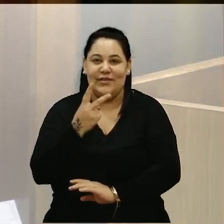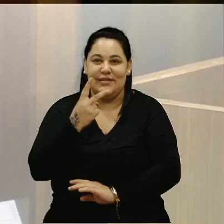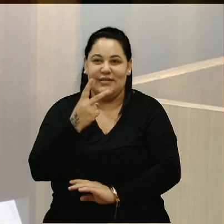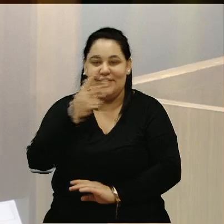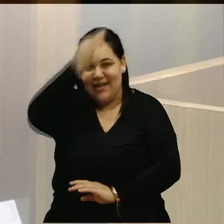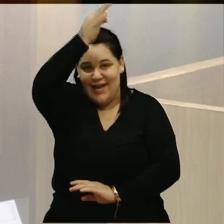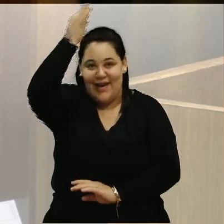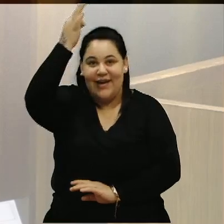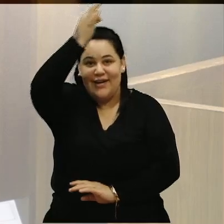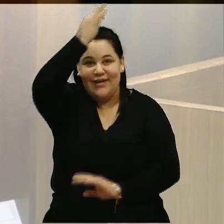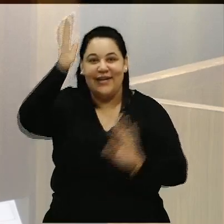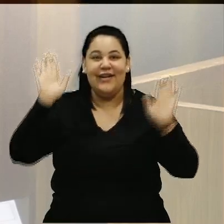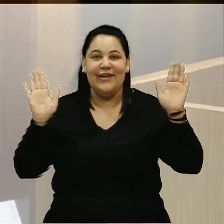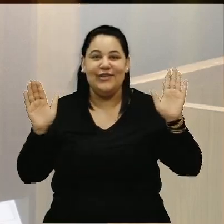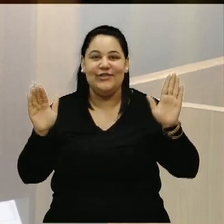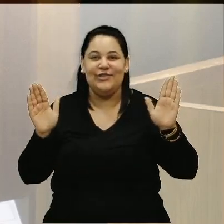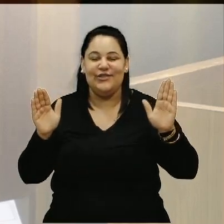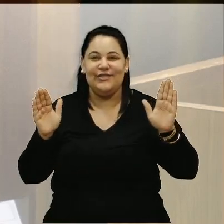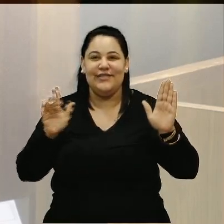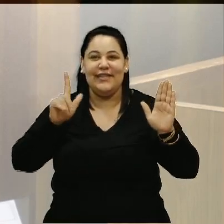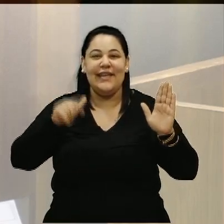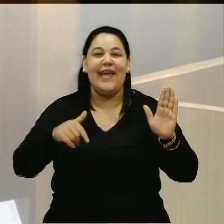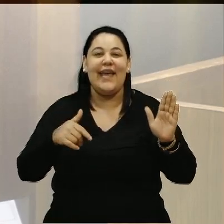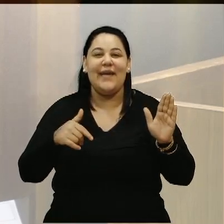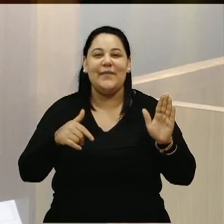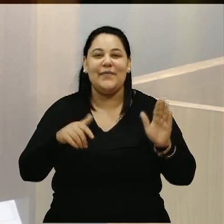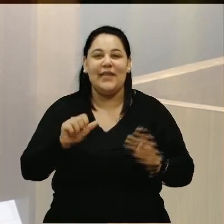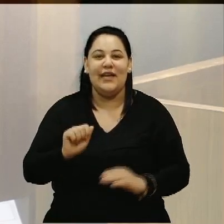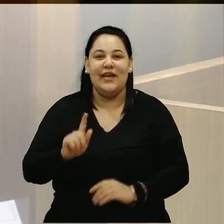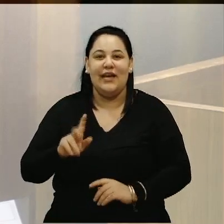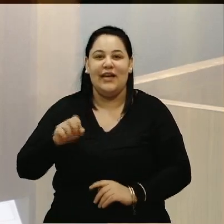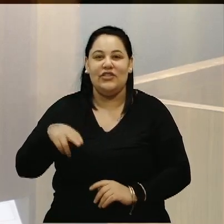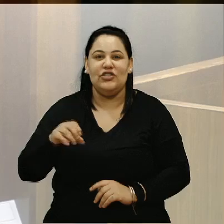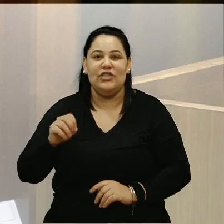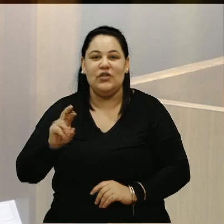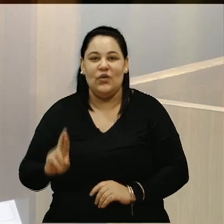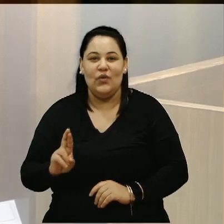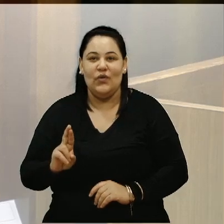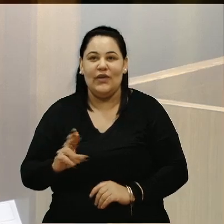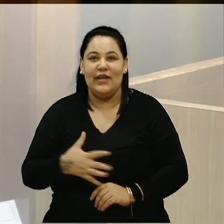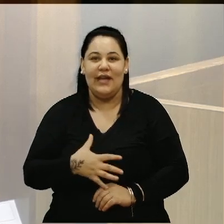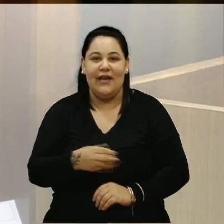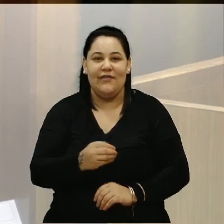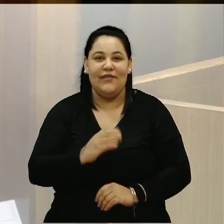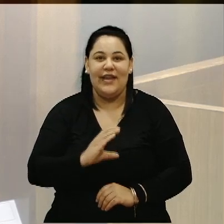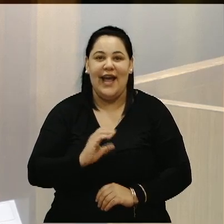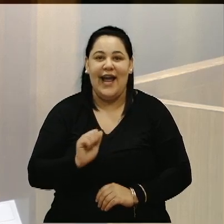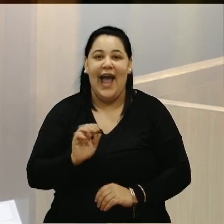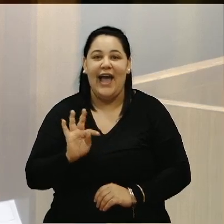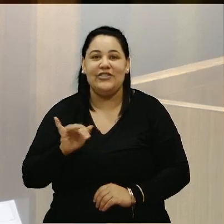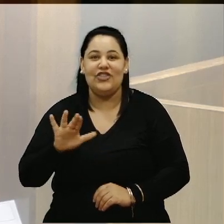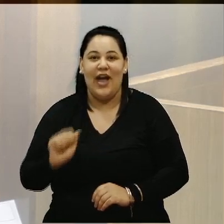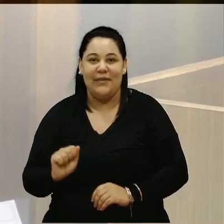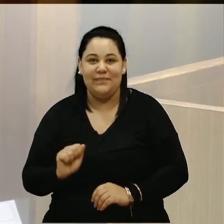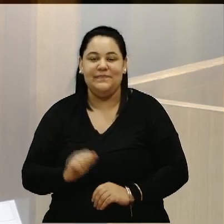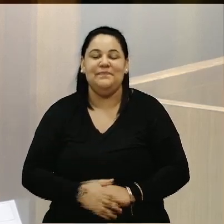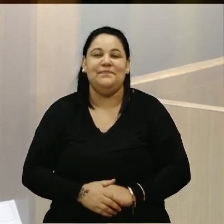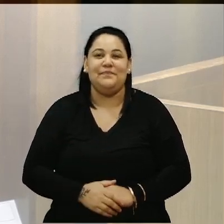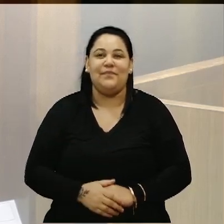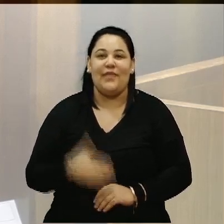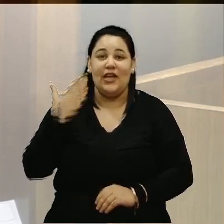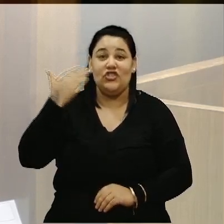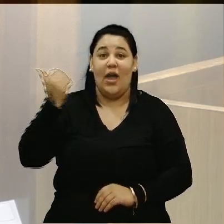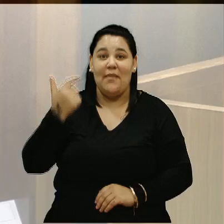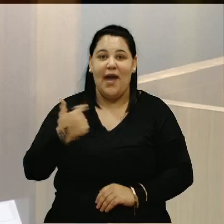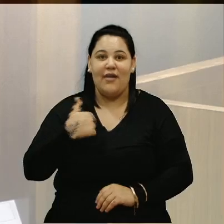Souza, que é o seu Agenor Boff e a sua filha Kátia Boff, que me chamaram e